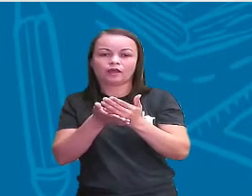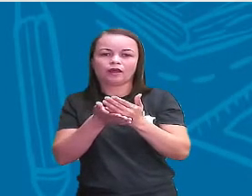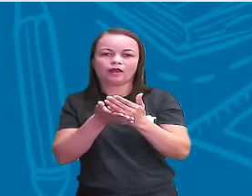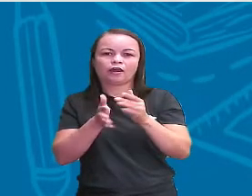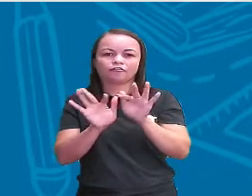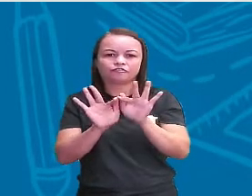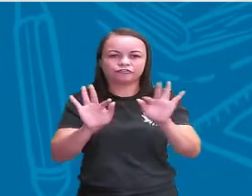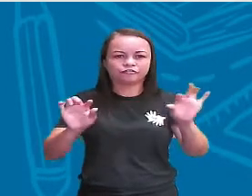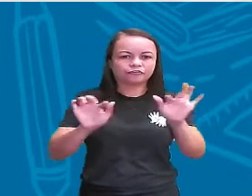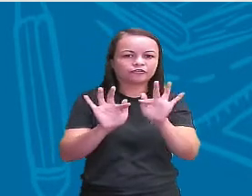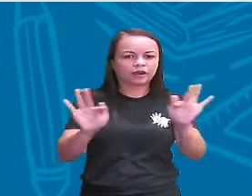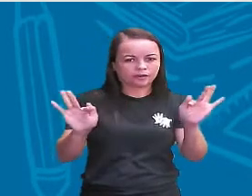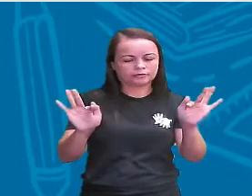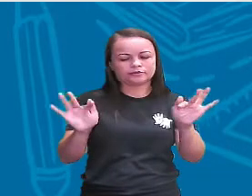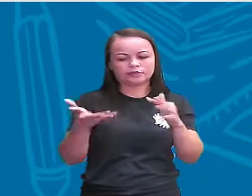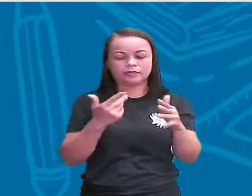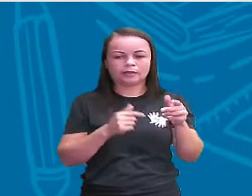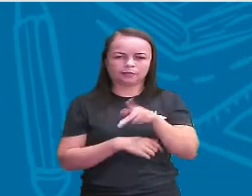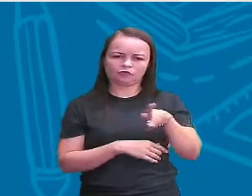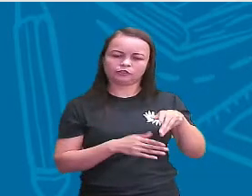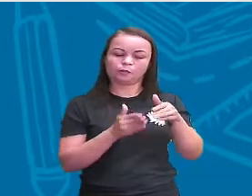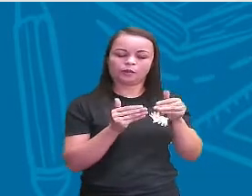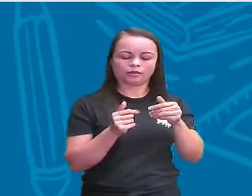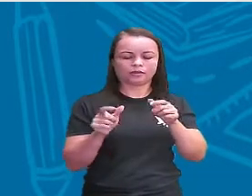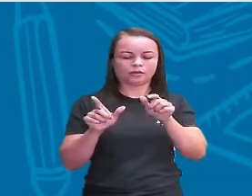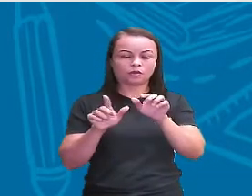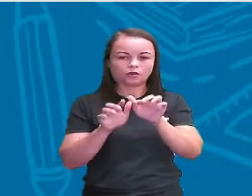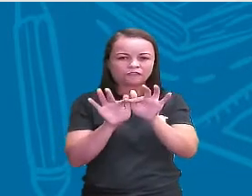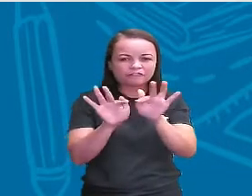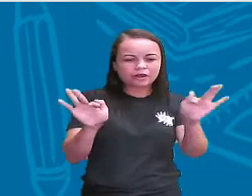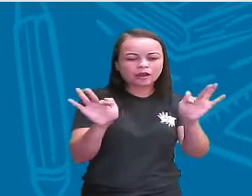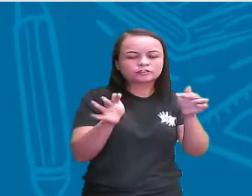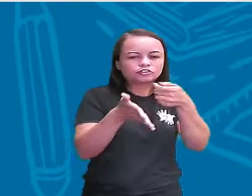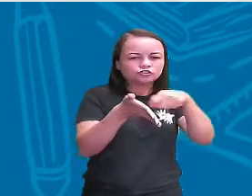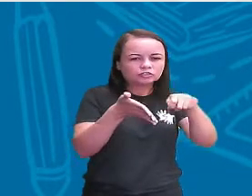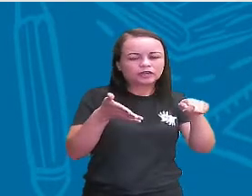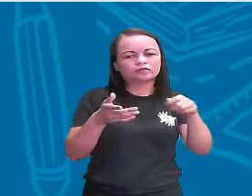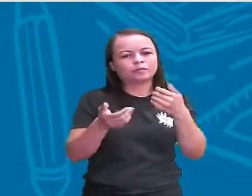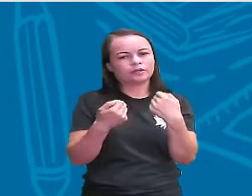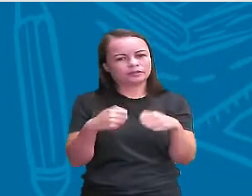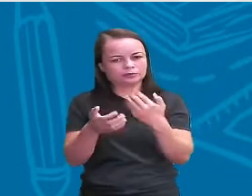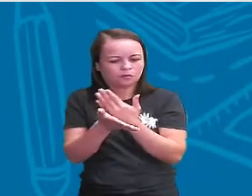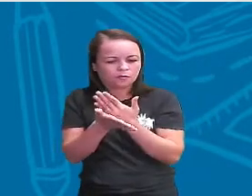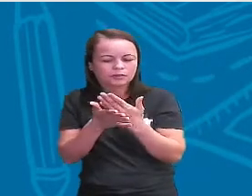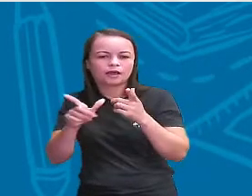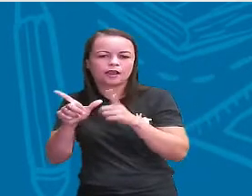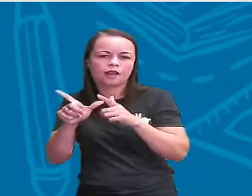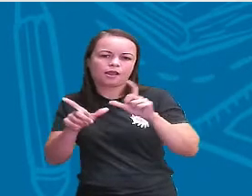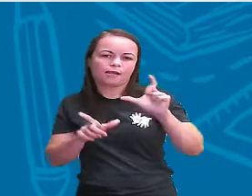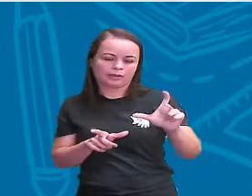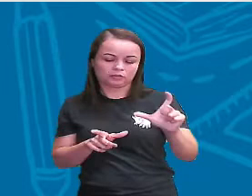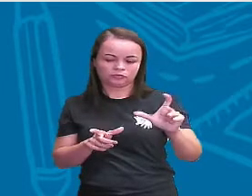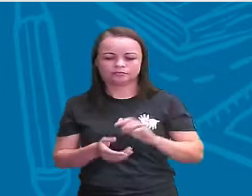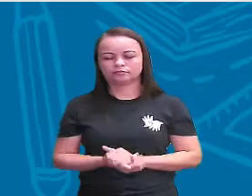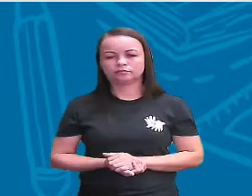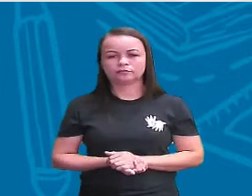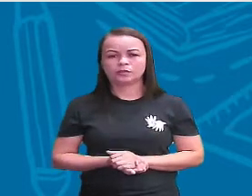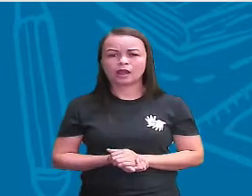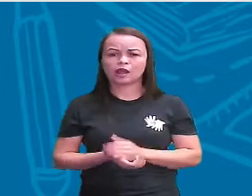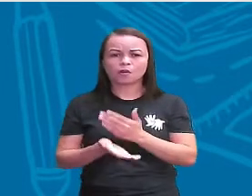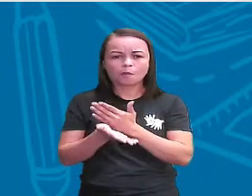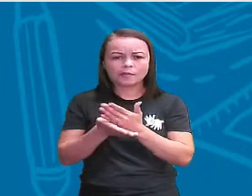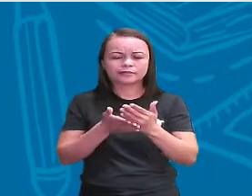para escrever uma frase, a gente tem que iniciar essa frase com a letrinha maiúscula, tá? Para a gente começar uma historinha, a